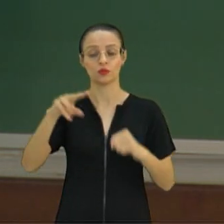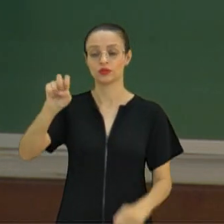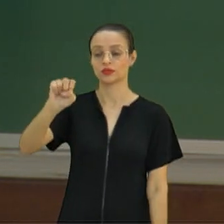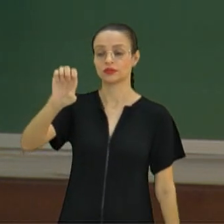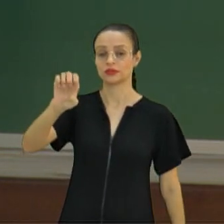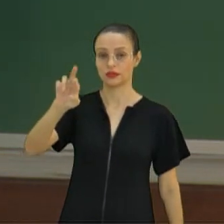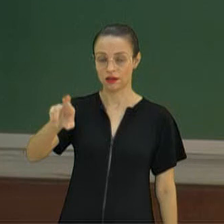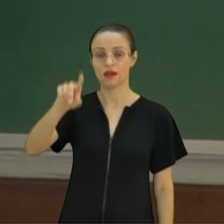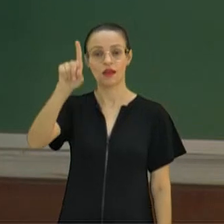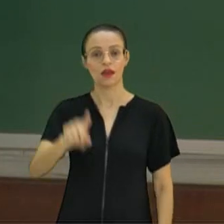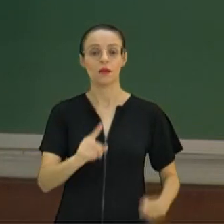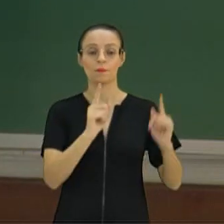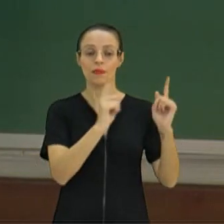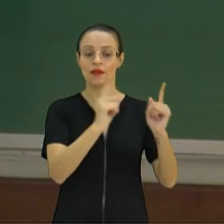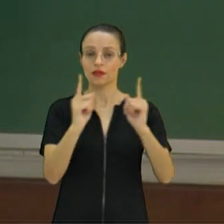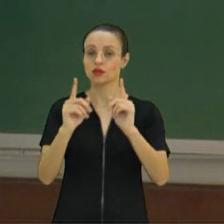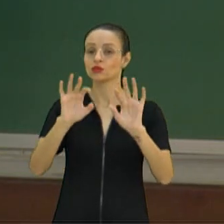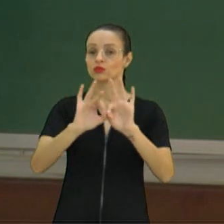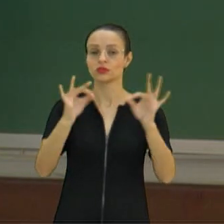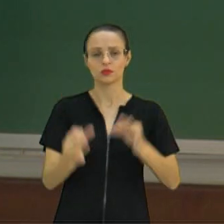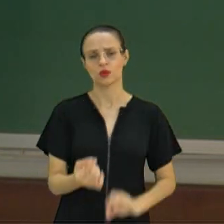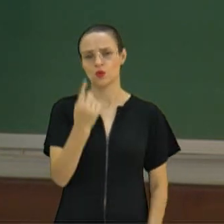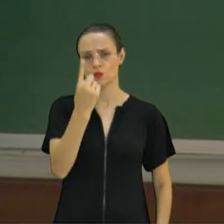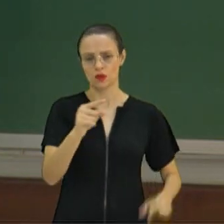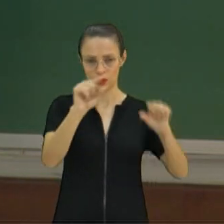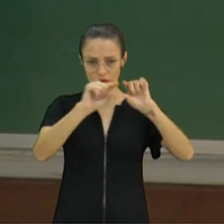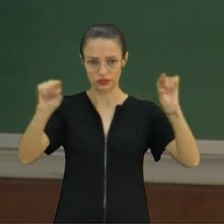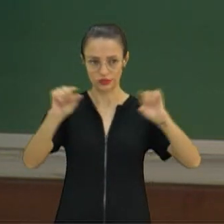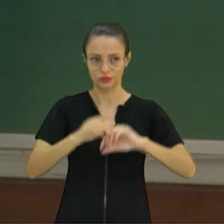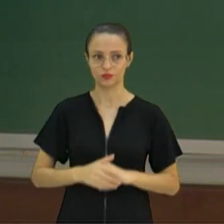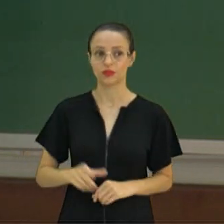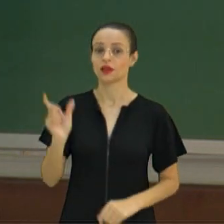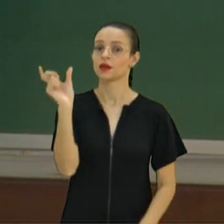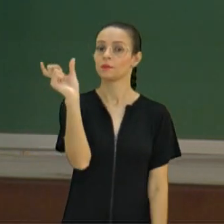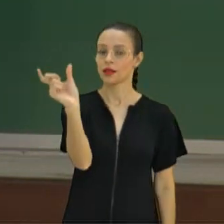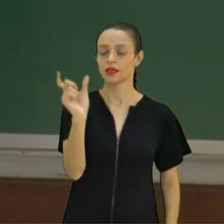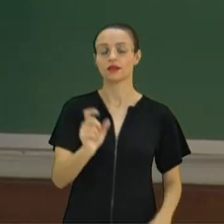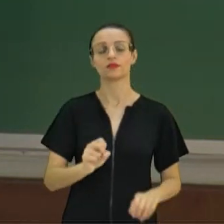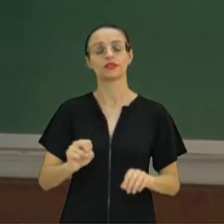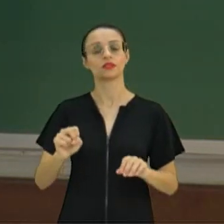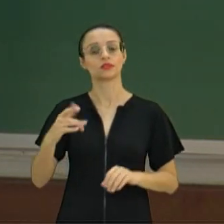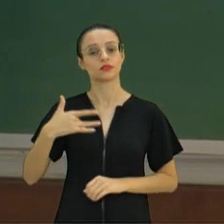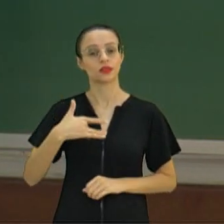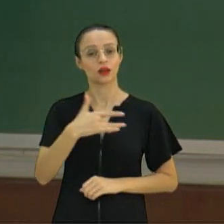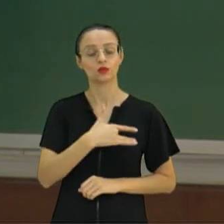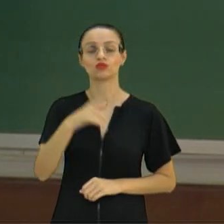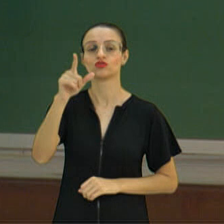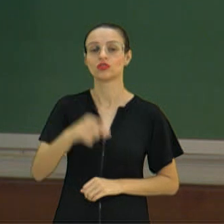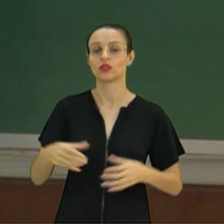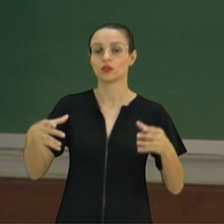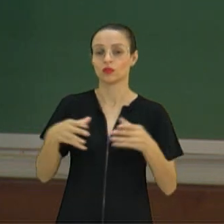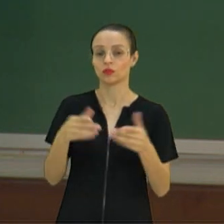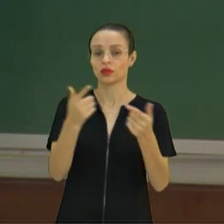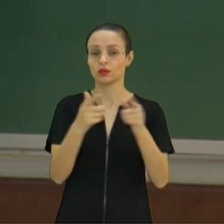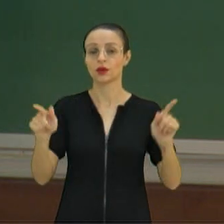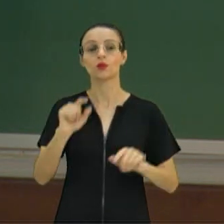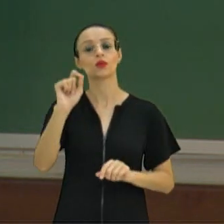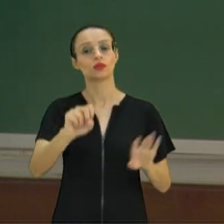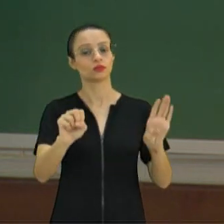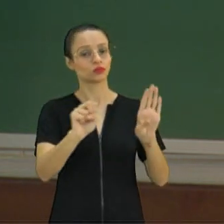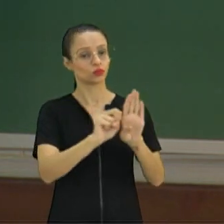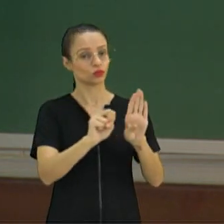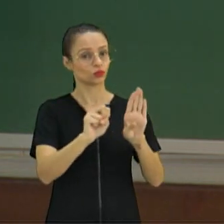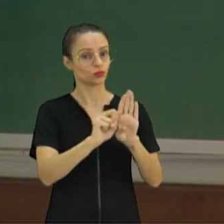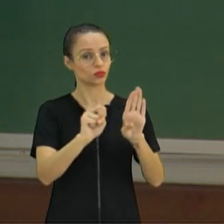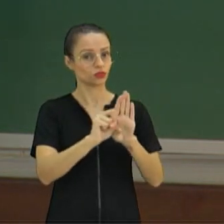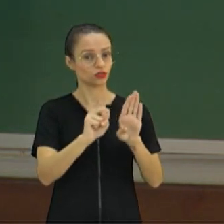um período simples, apenas uma oração. A palavra saúde pertence à classe gramatical do substantivo, lembra? Um